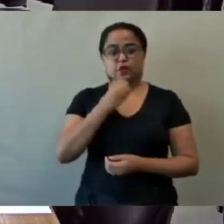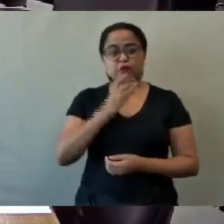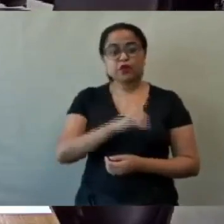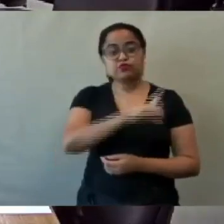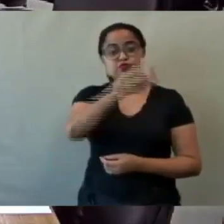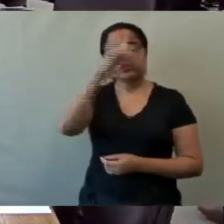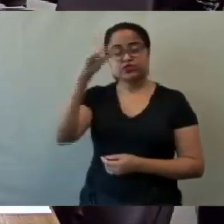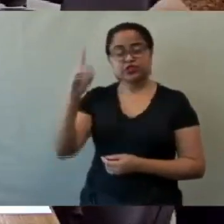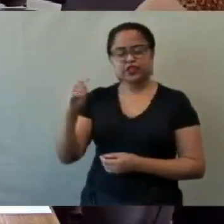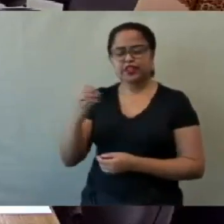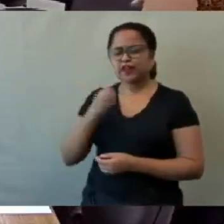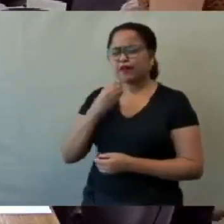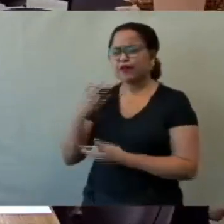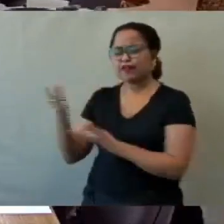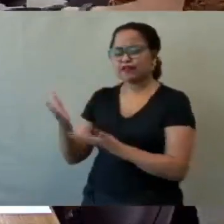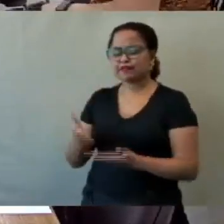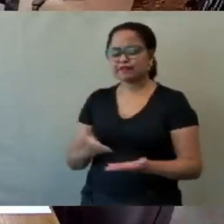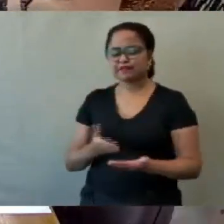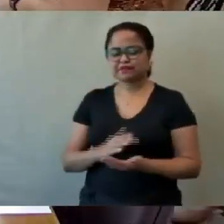bem-vinda.